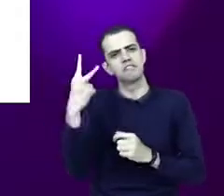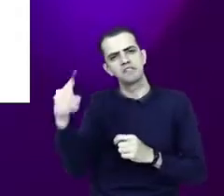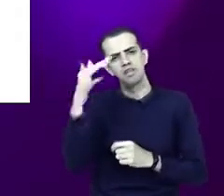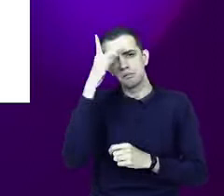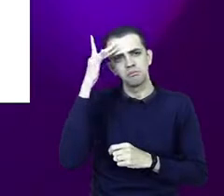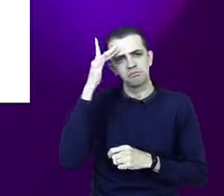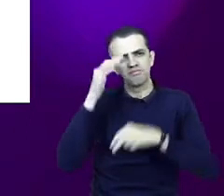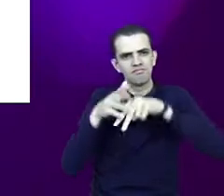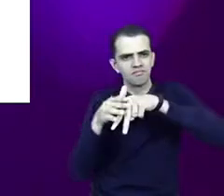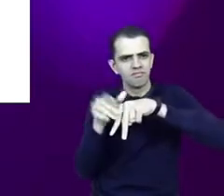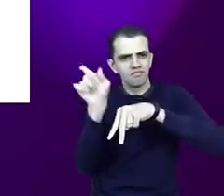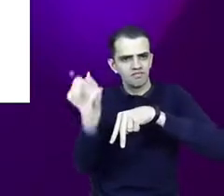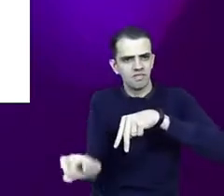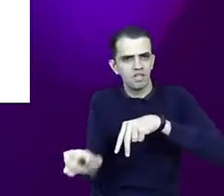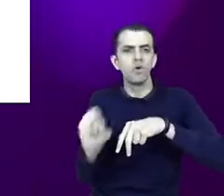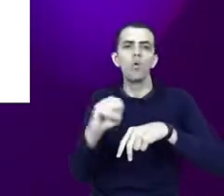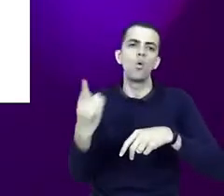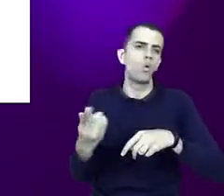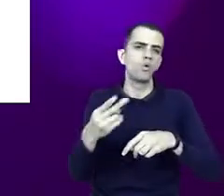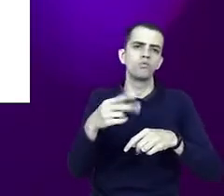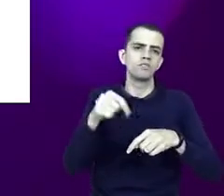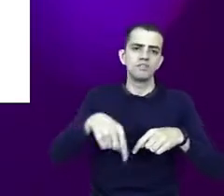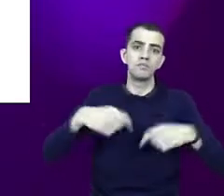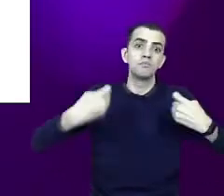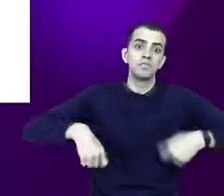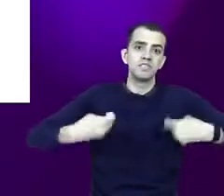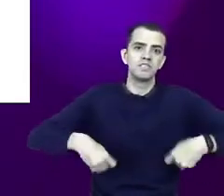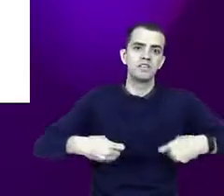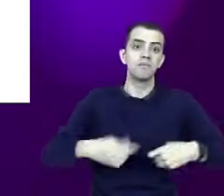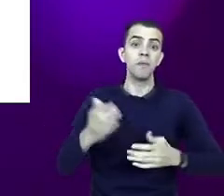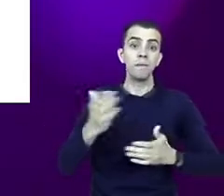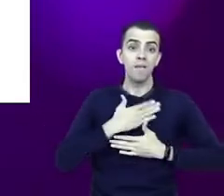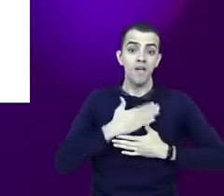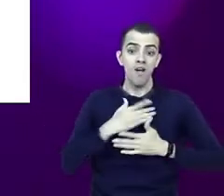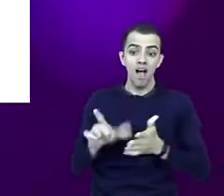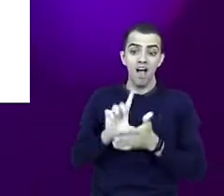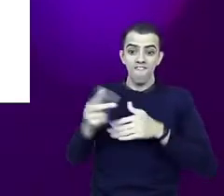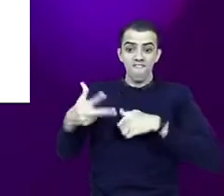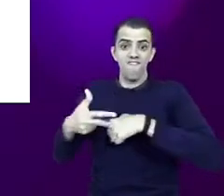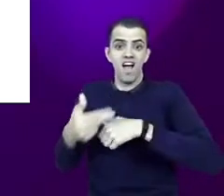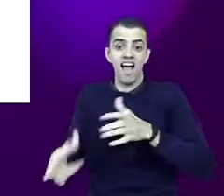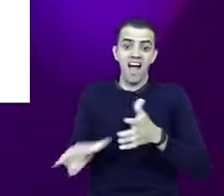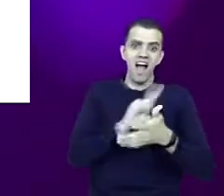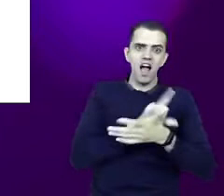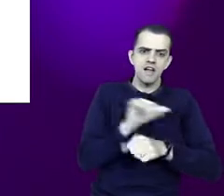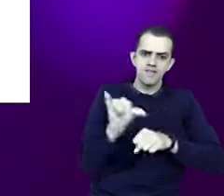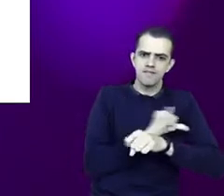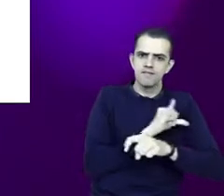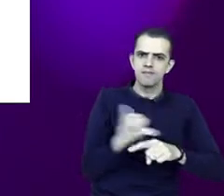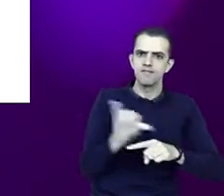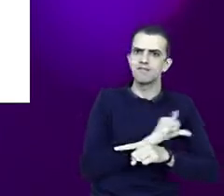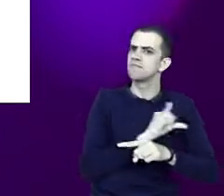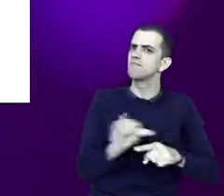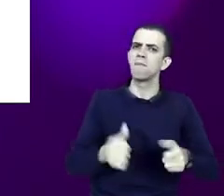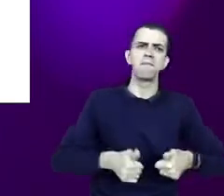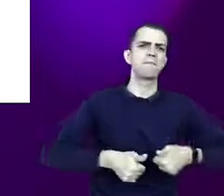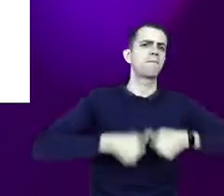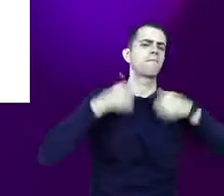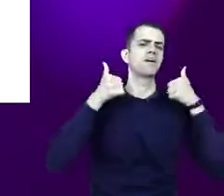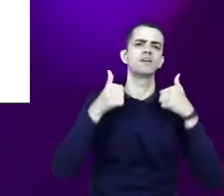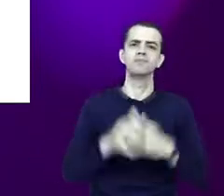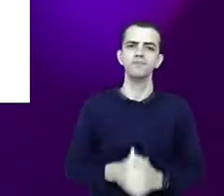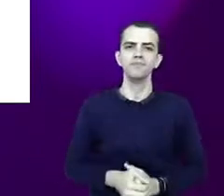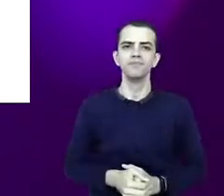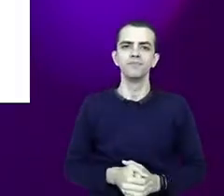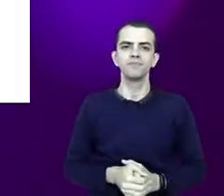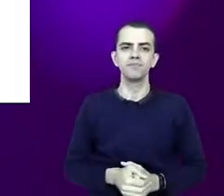dessa cirurgia. Então, o planejamento cirúrgico meu mudou muito, né, e para melhor. Um outro fator que